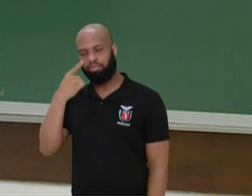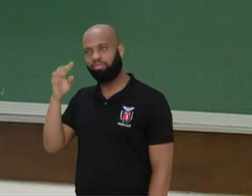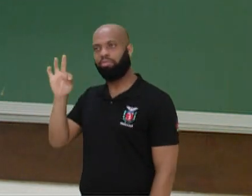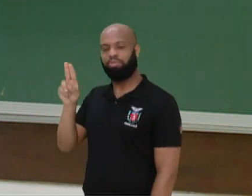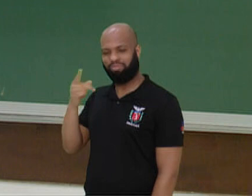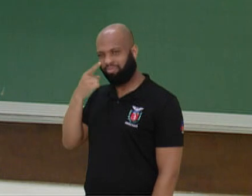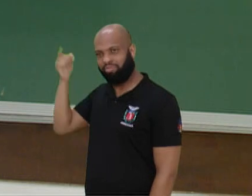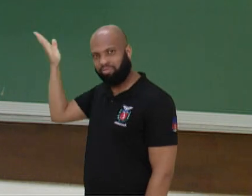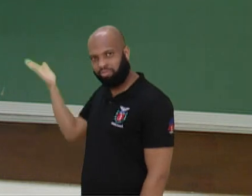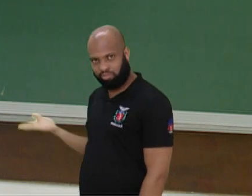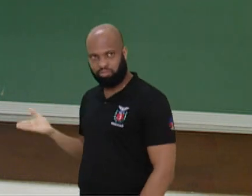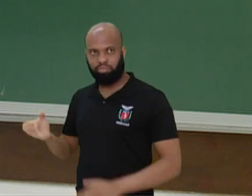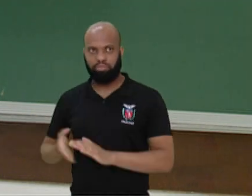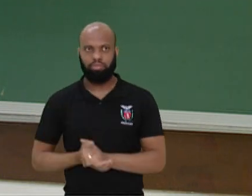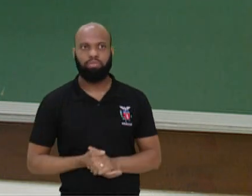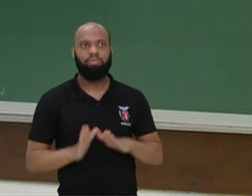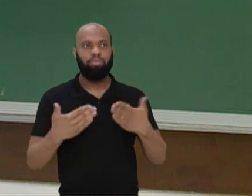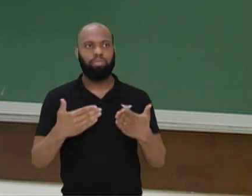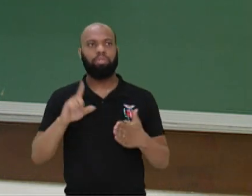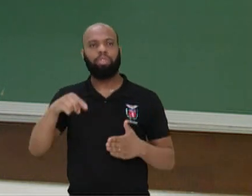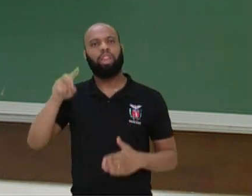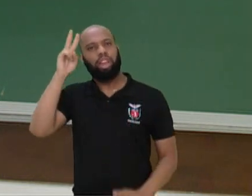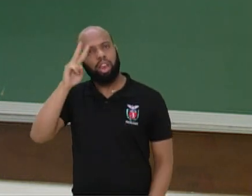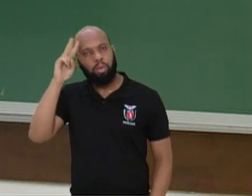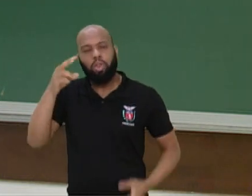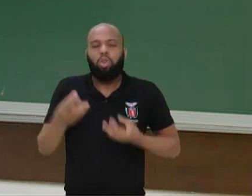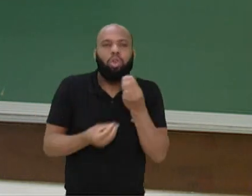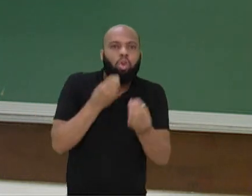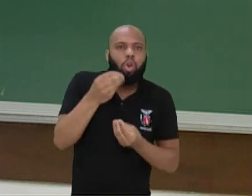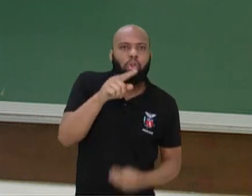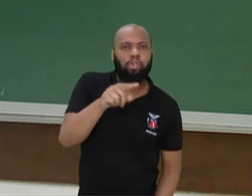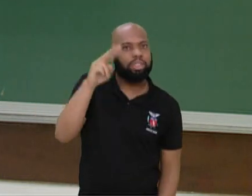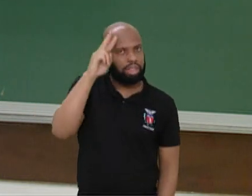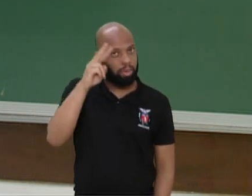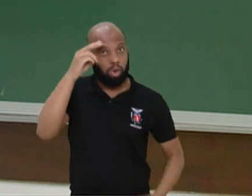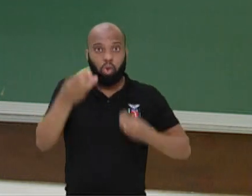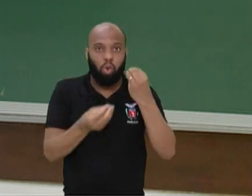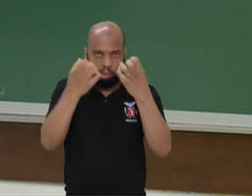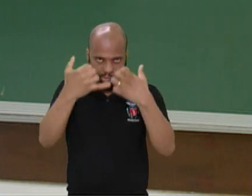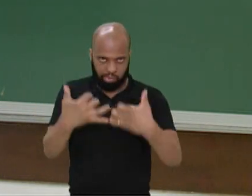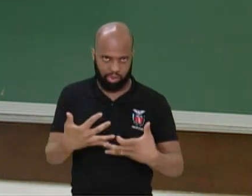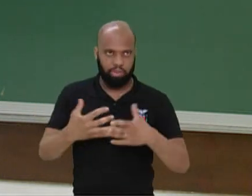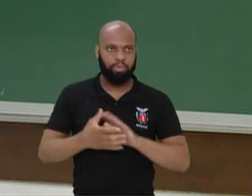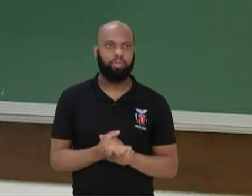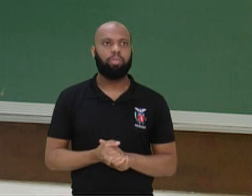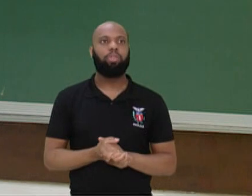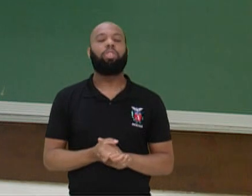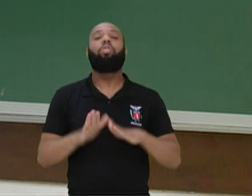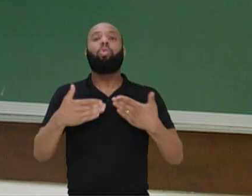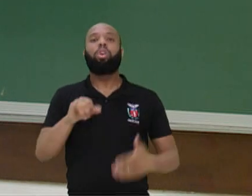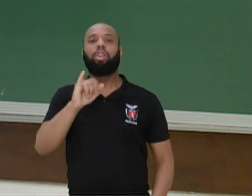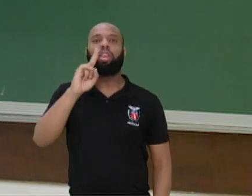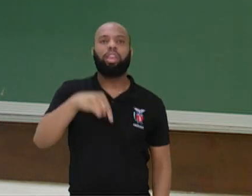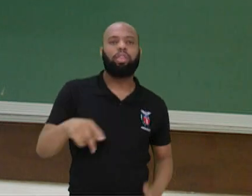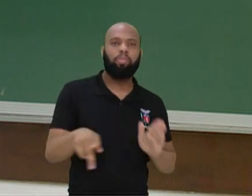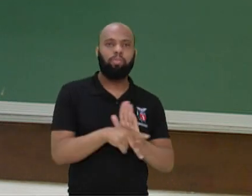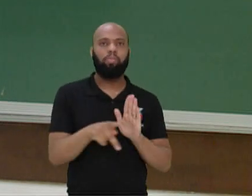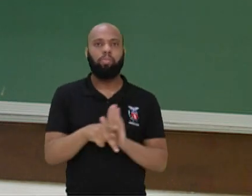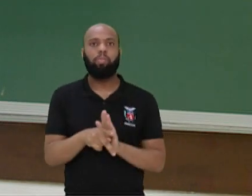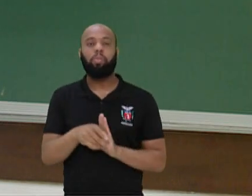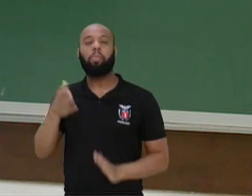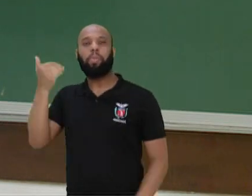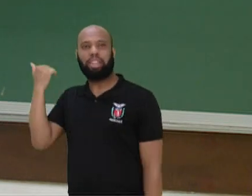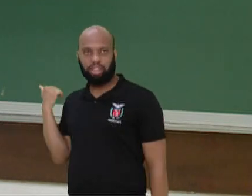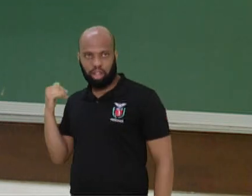ellos, ellas ou usted. Então isso aqui só foi para recordar mesmo, para vocês não ficarem perdidos na explicação. Quando falamos do pretérito